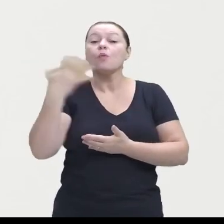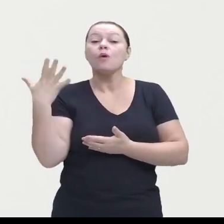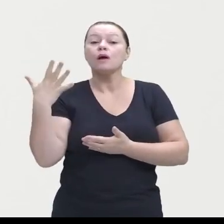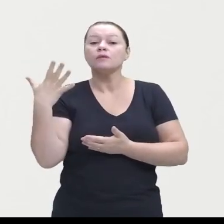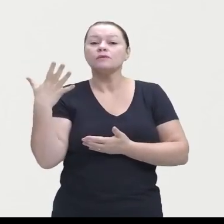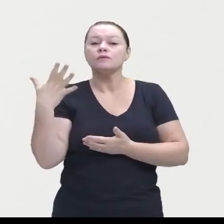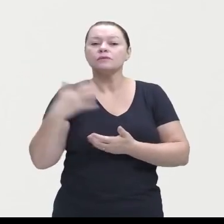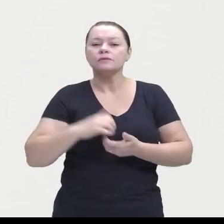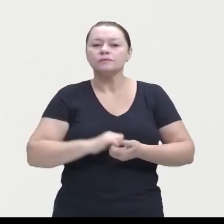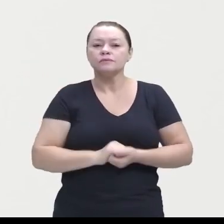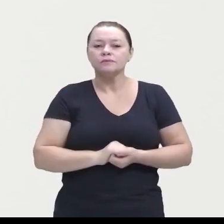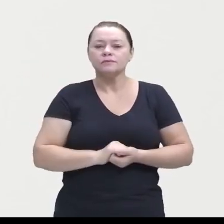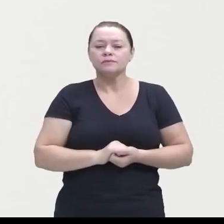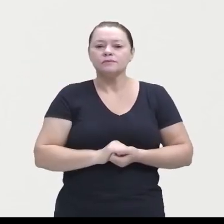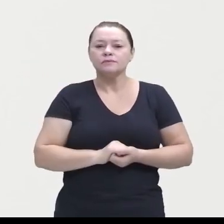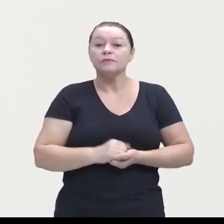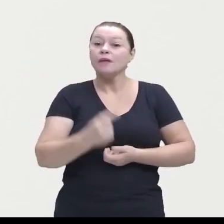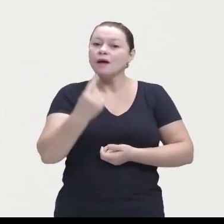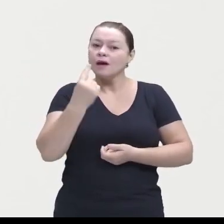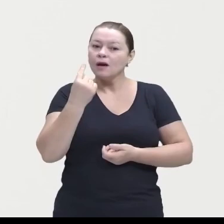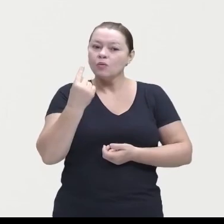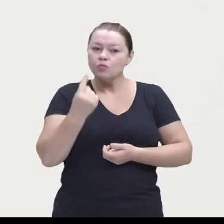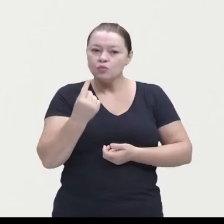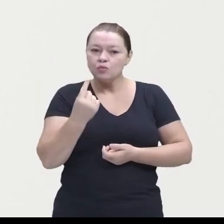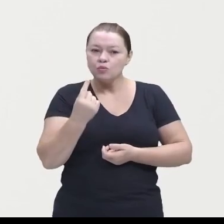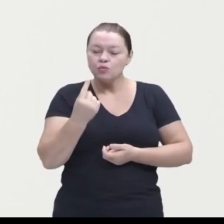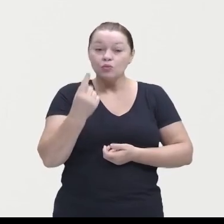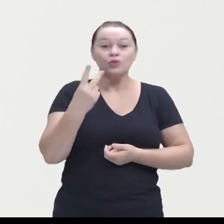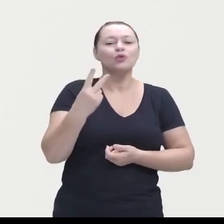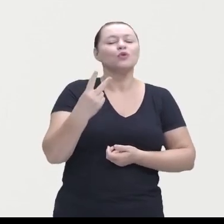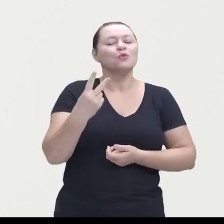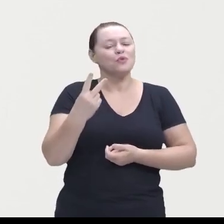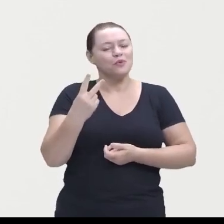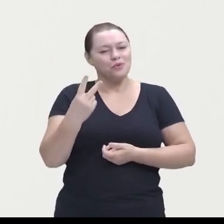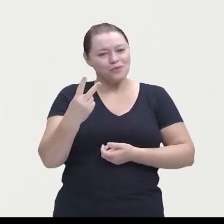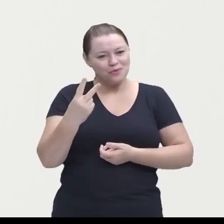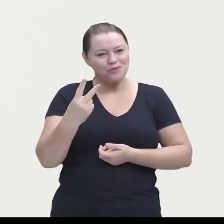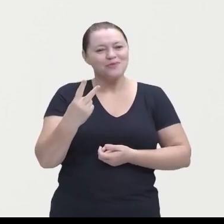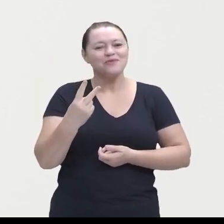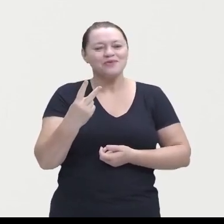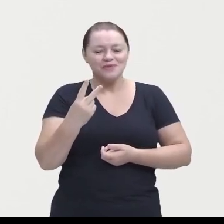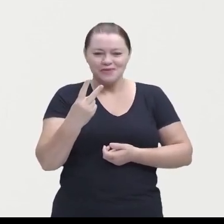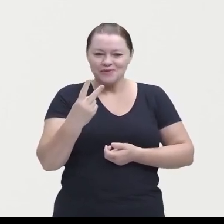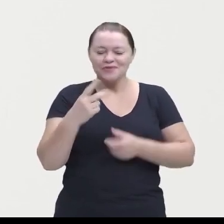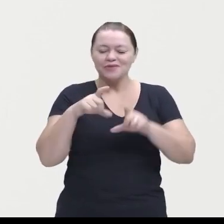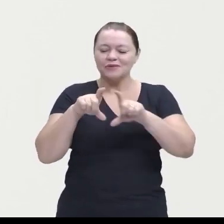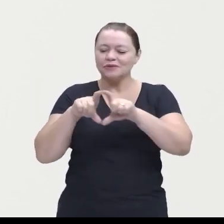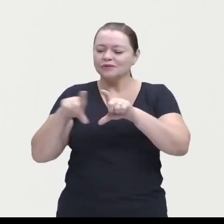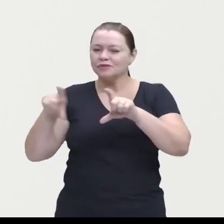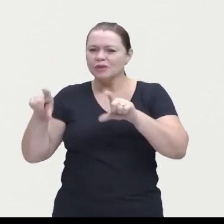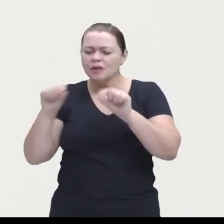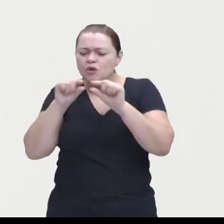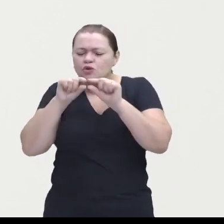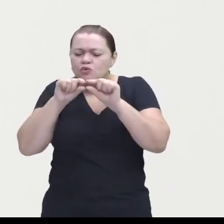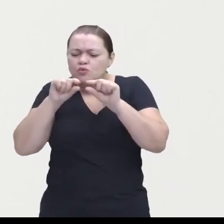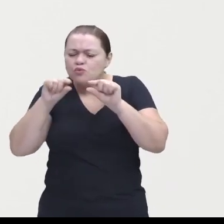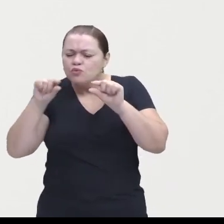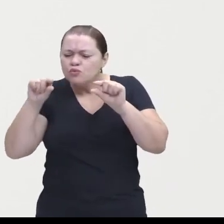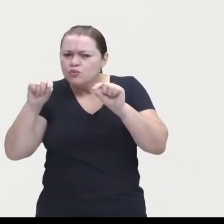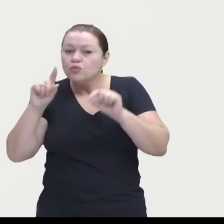Um retângulo, 2 retângulo, um retângulo bem pequeno, mas é um